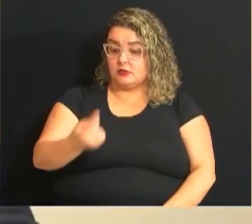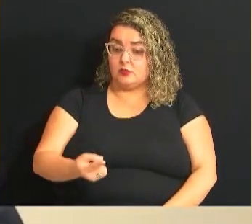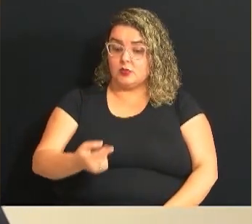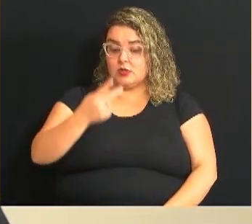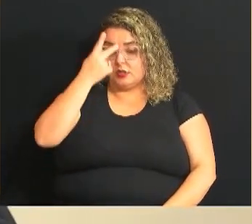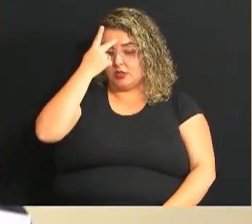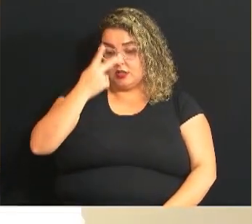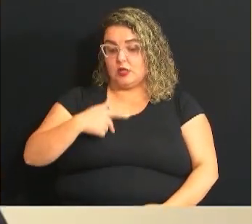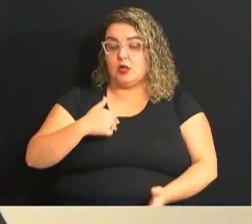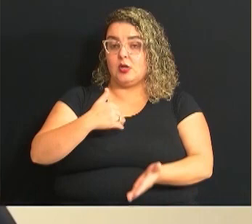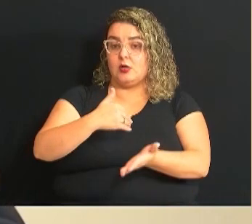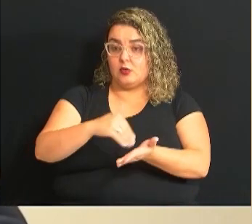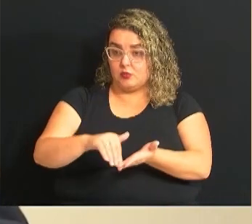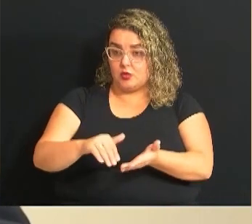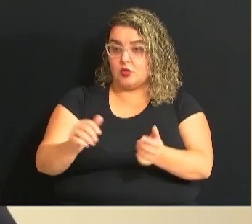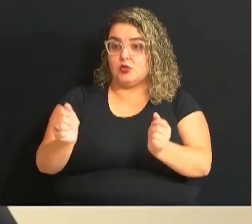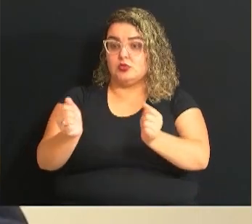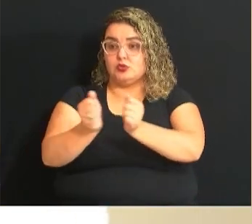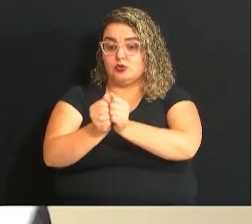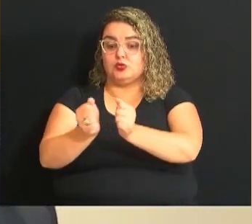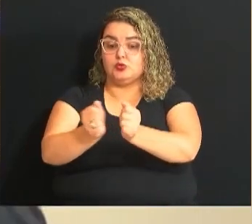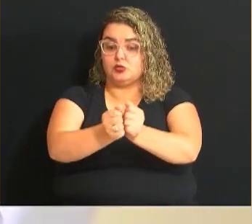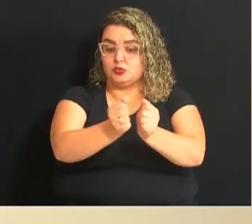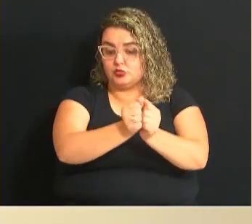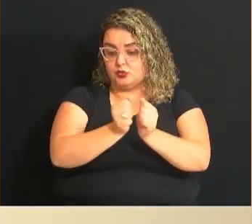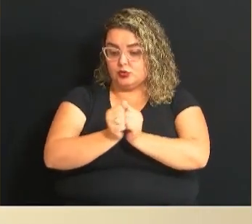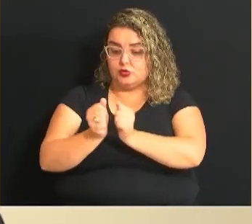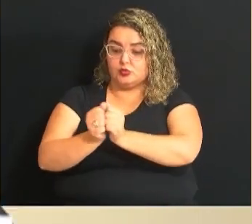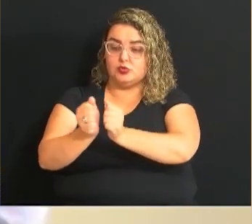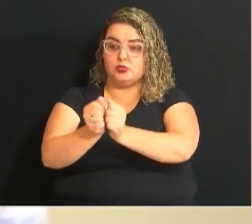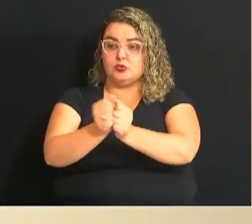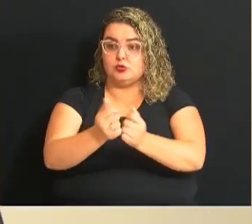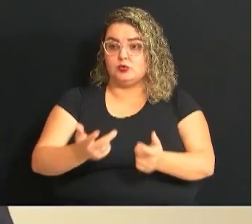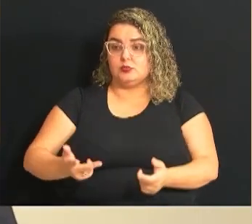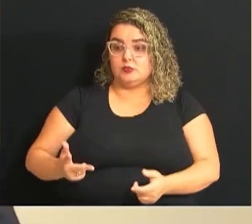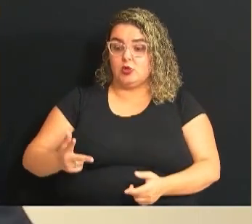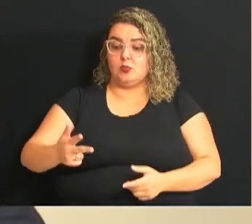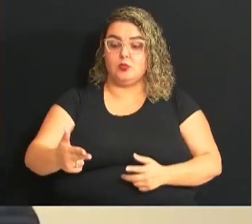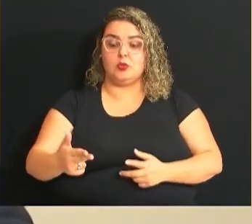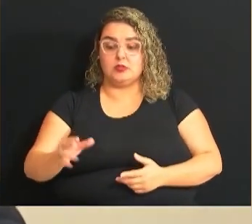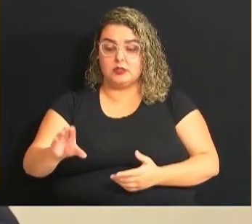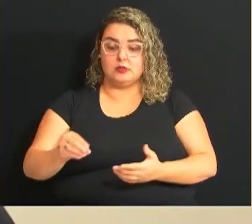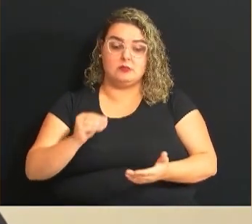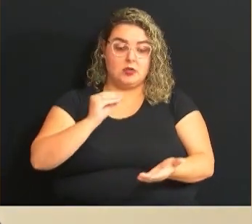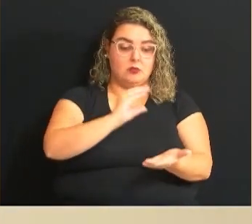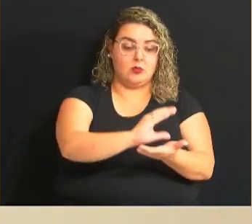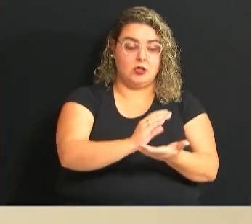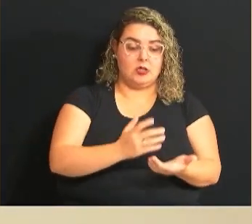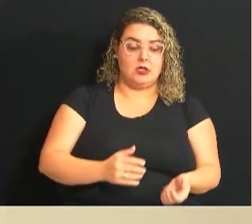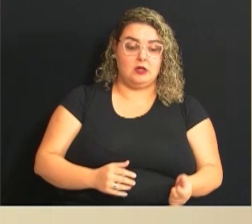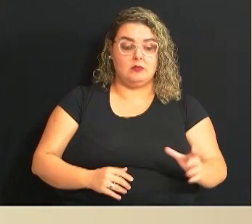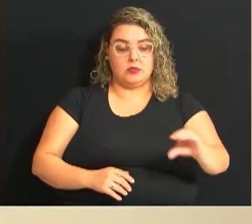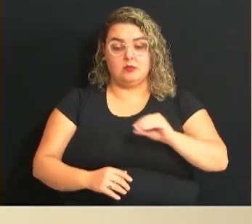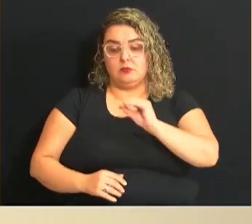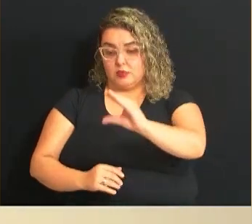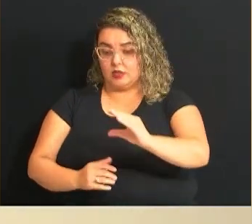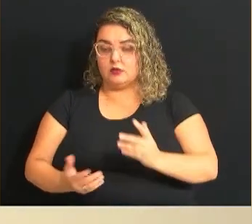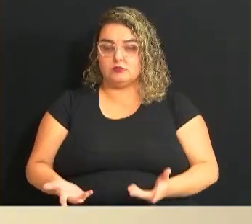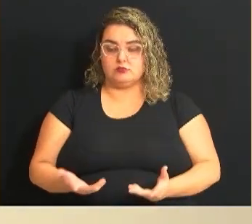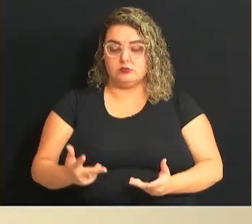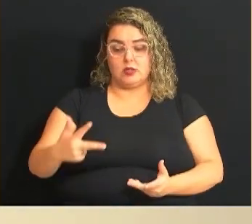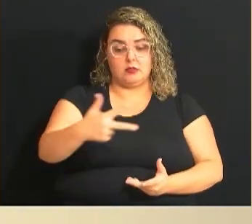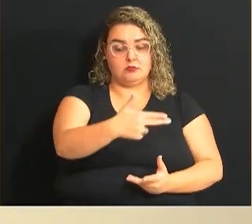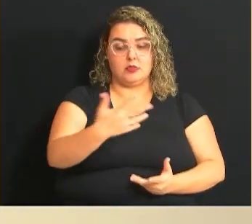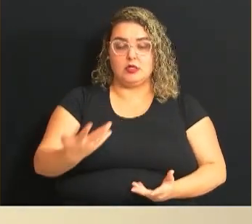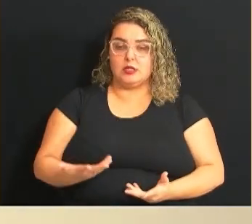as secretarias juntas acabam fazendo, corta aqui, põe lá. Muitas vezes tem área que a gente acha que talvez devesse